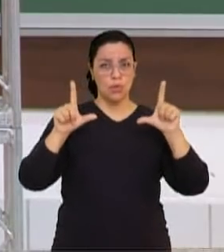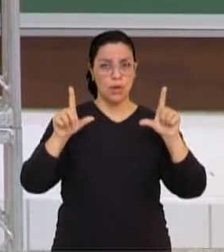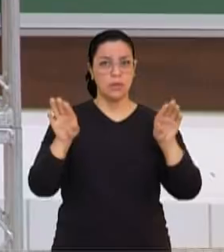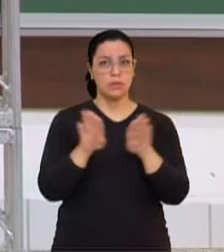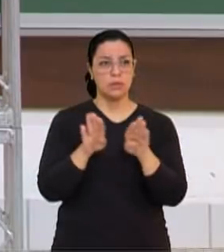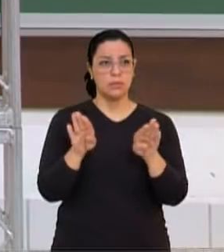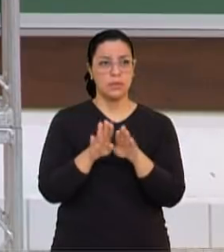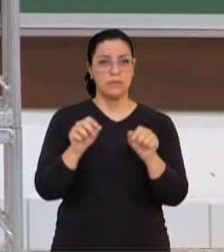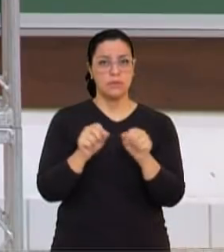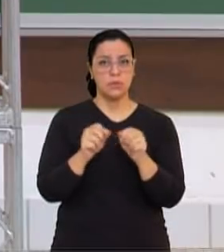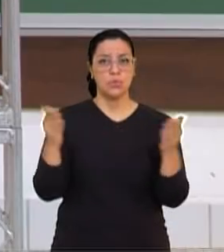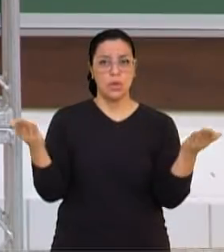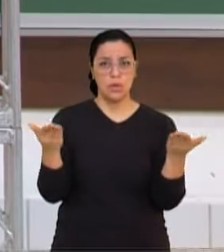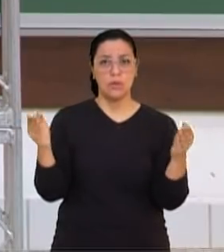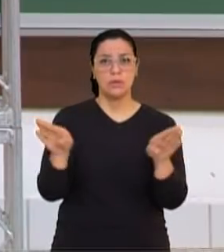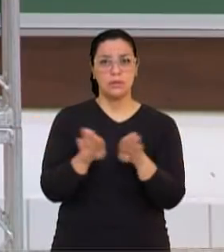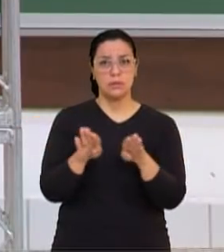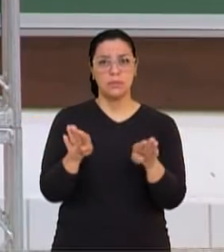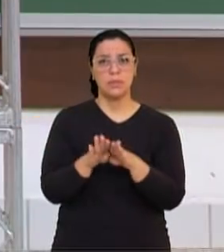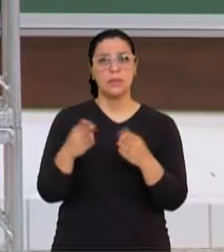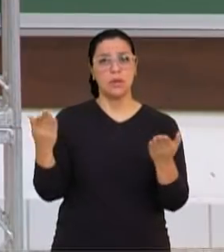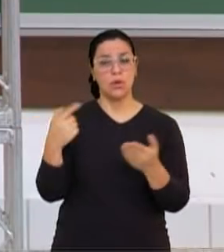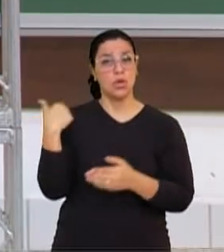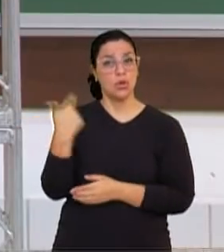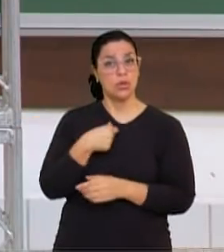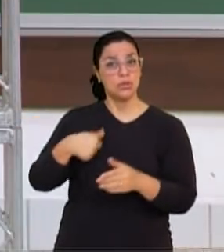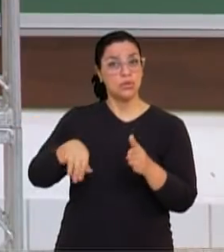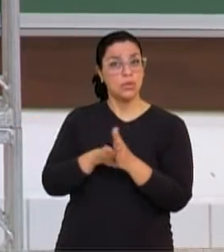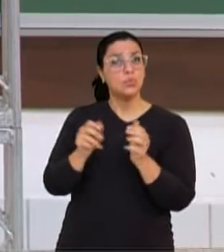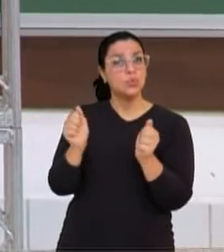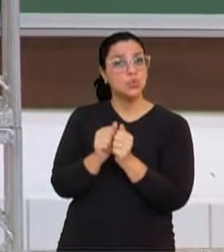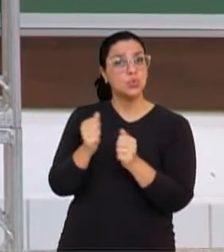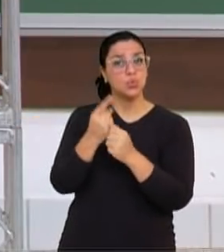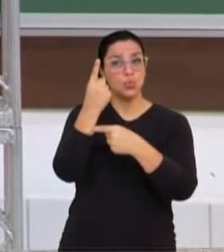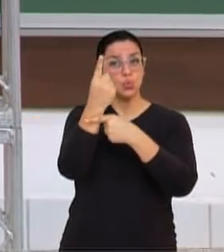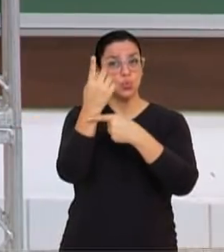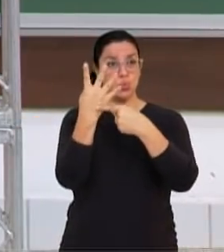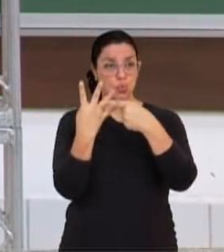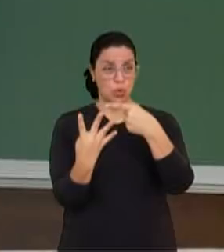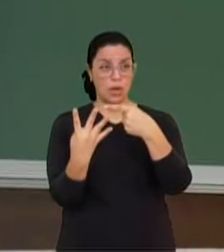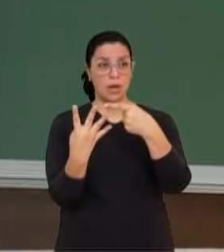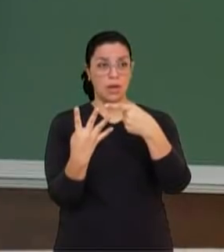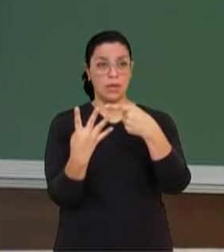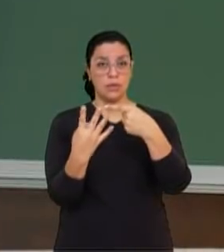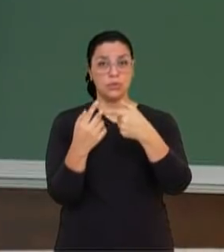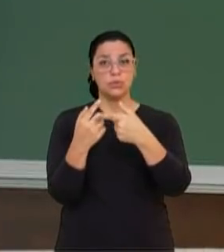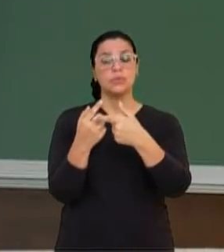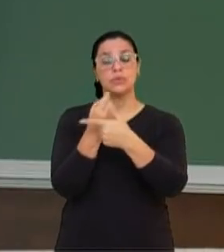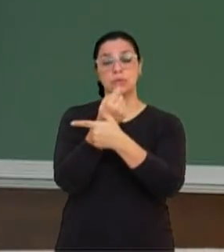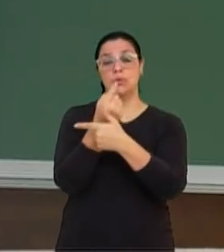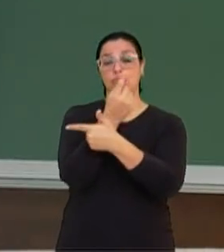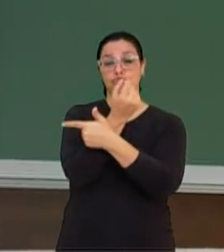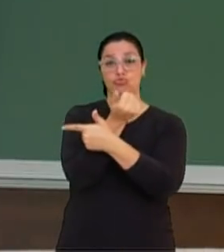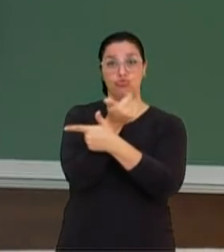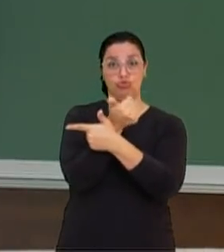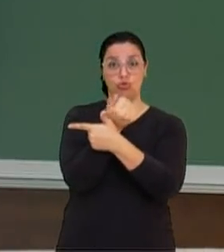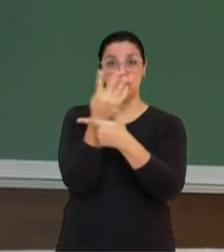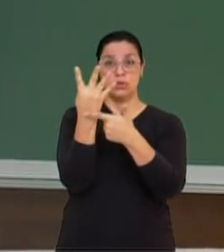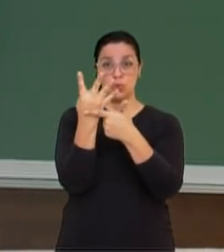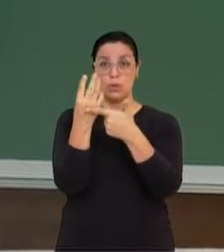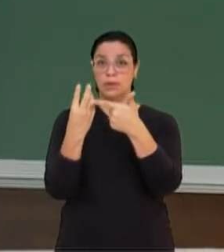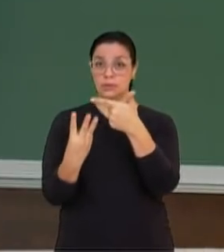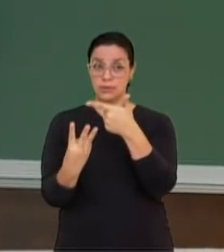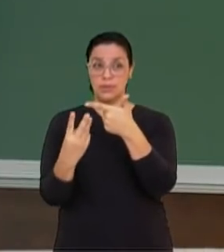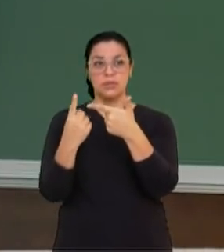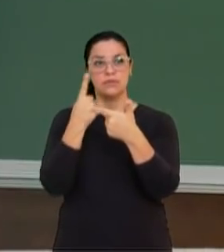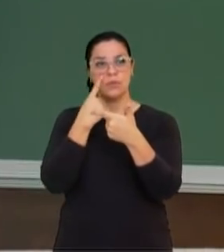aqui com vocês, tá? Então, nós chegamos ali que 1/4, né? Ó, podemos dividir 12 meses por 4,